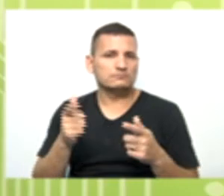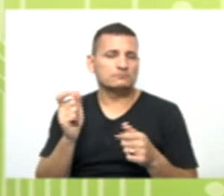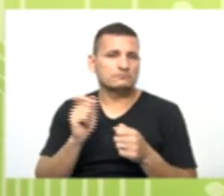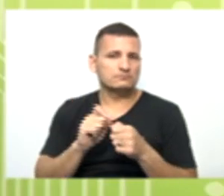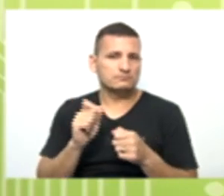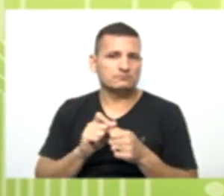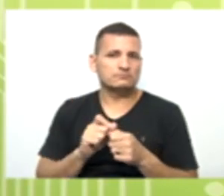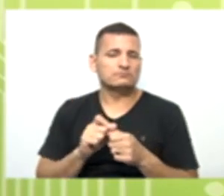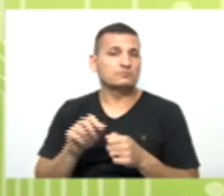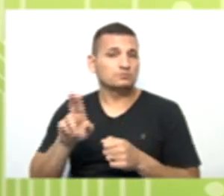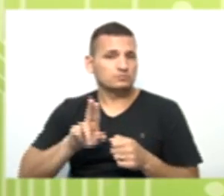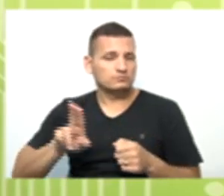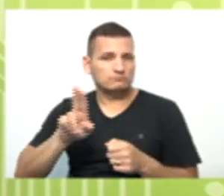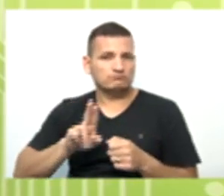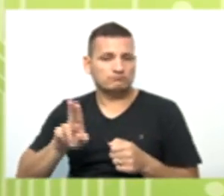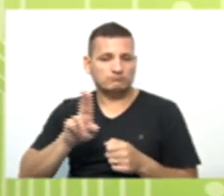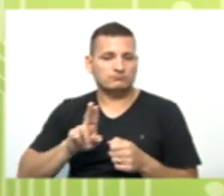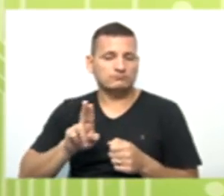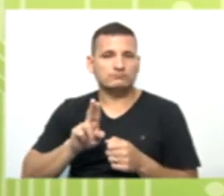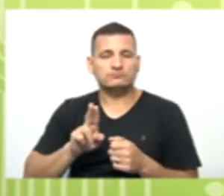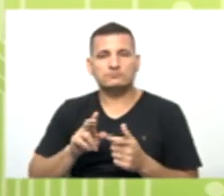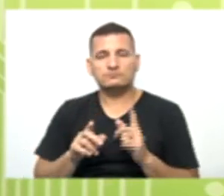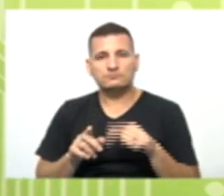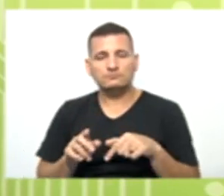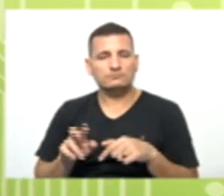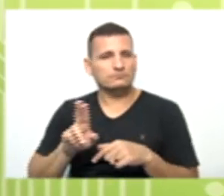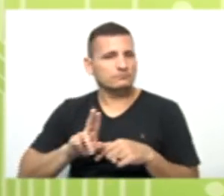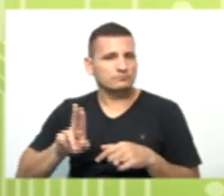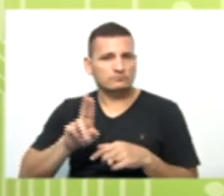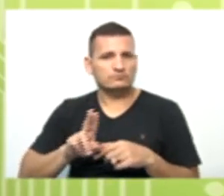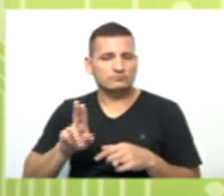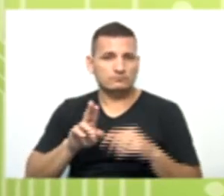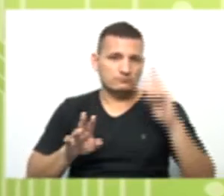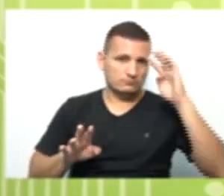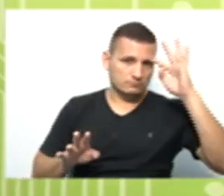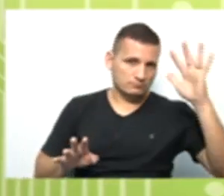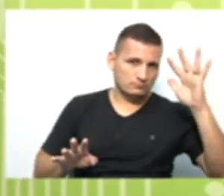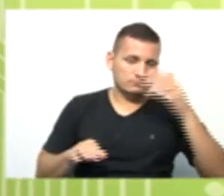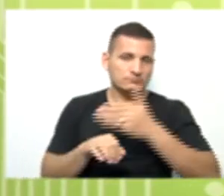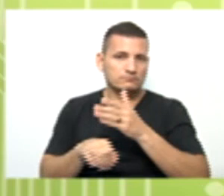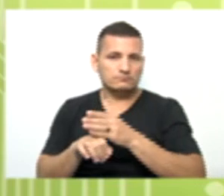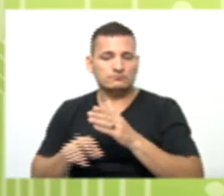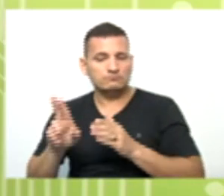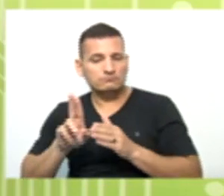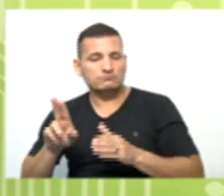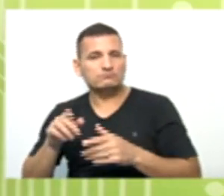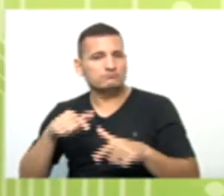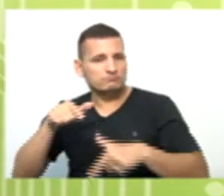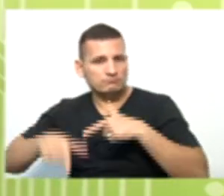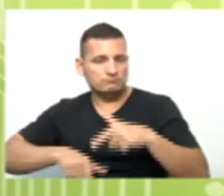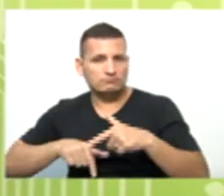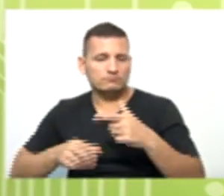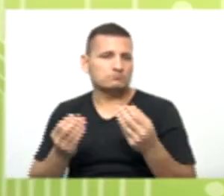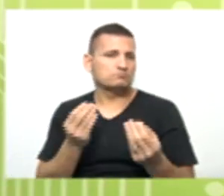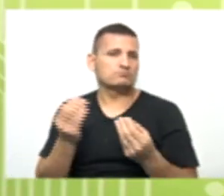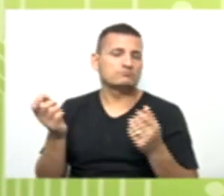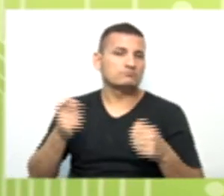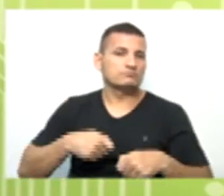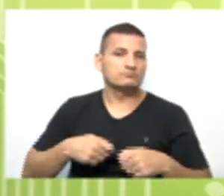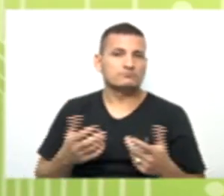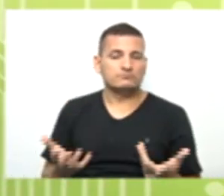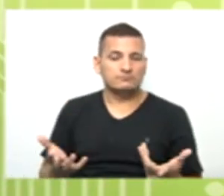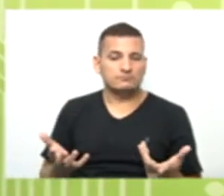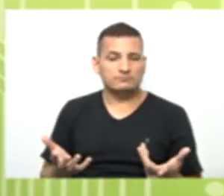a aplicação, ou seja, é a aplicabilidade da teoria na prática. Como é que isso é possível, né,